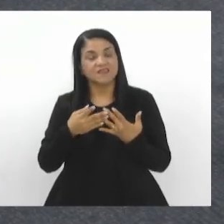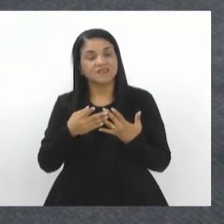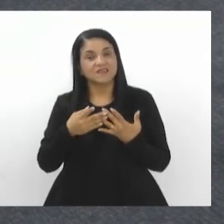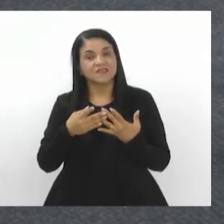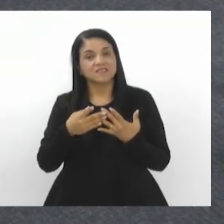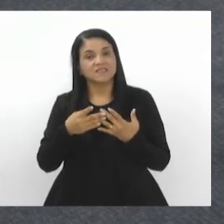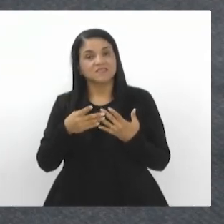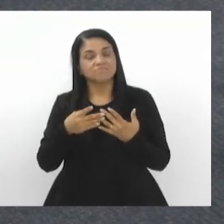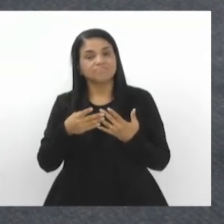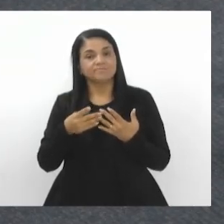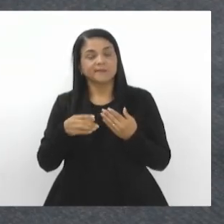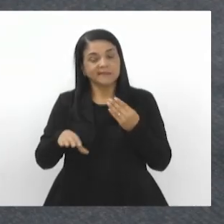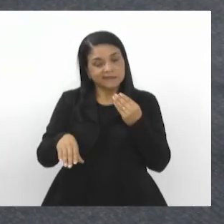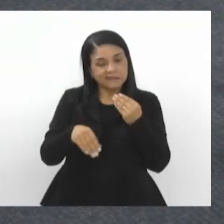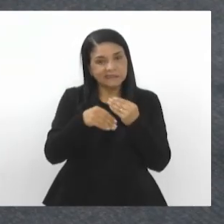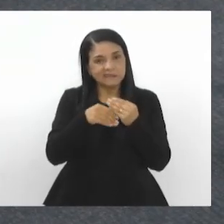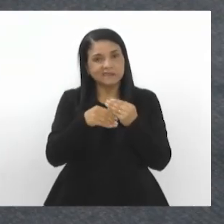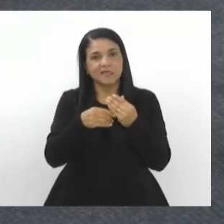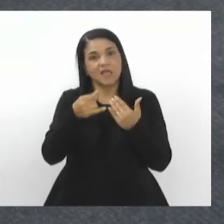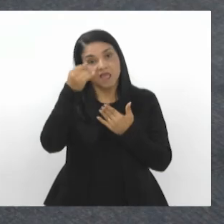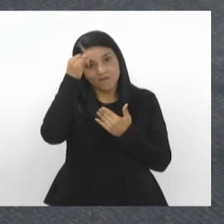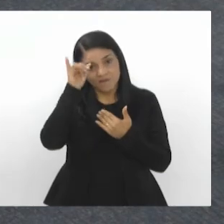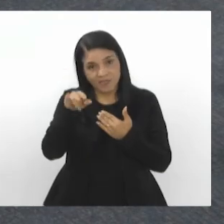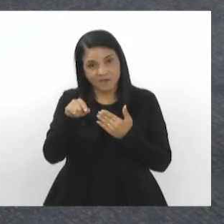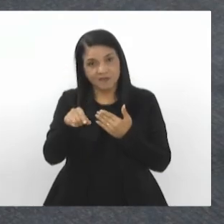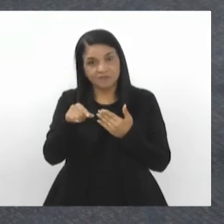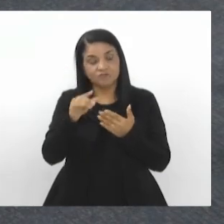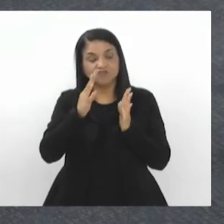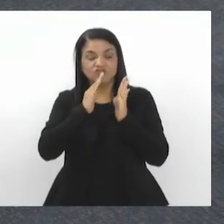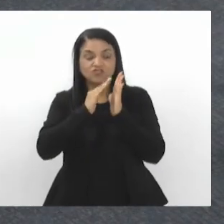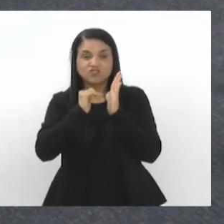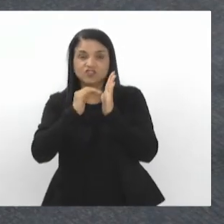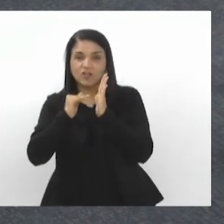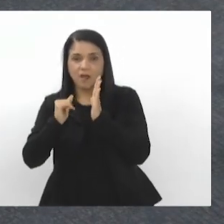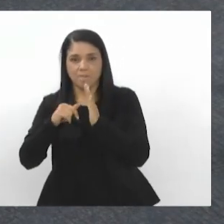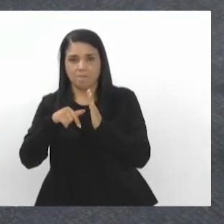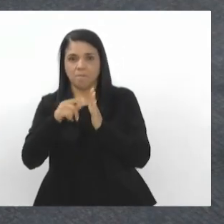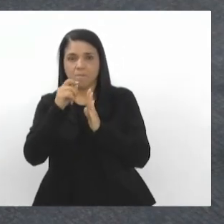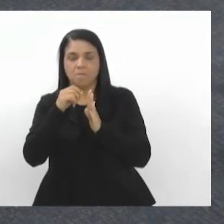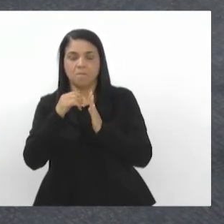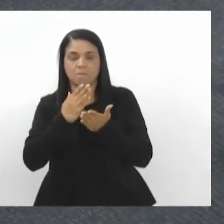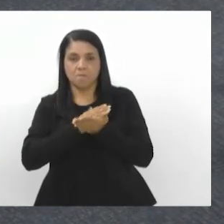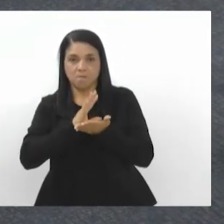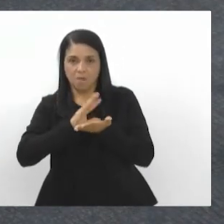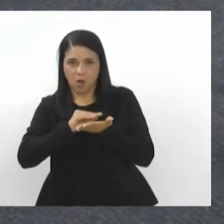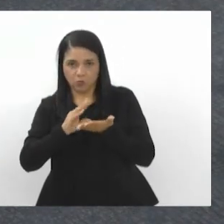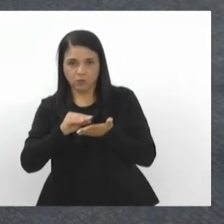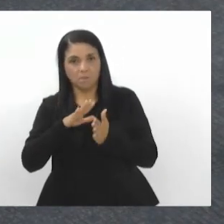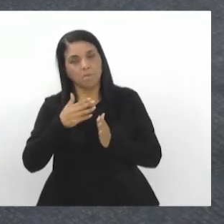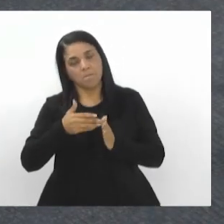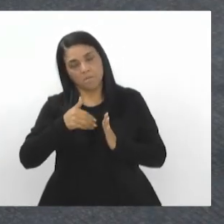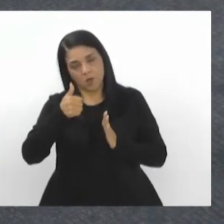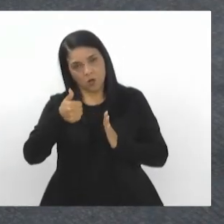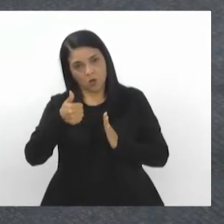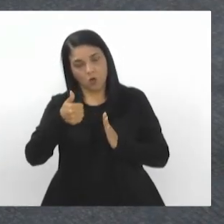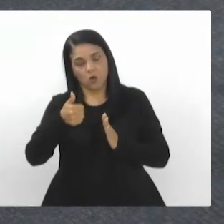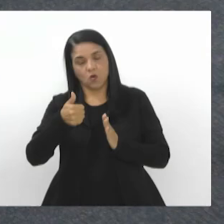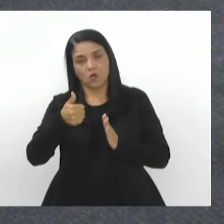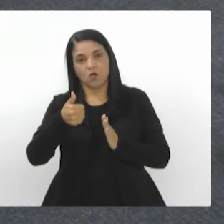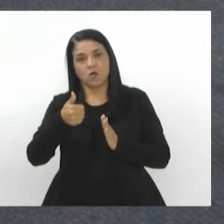nós retirássemos de pauta com o compromisso não de trazer imediatamente, mas o